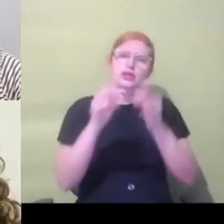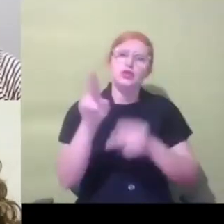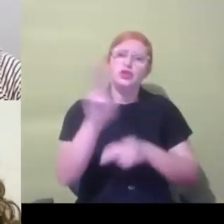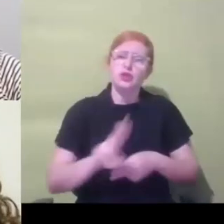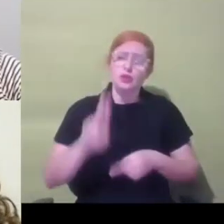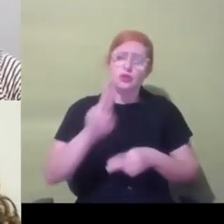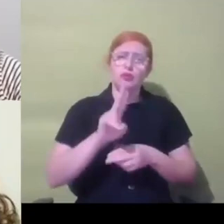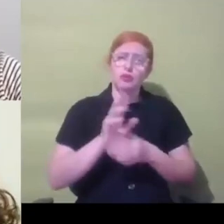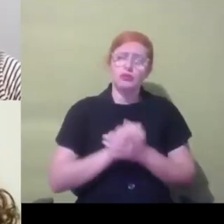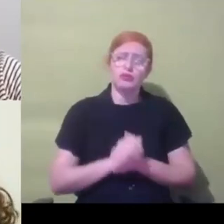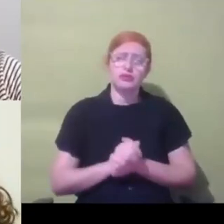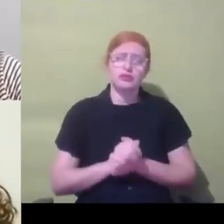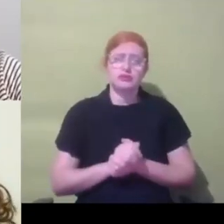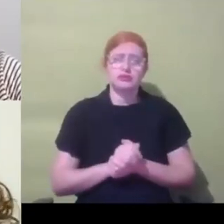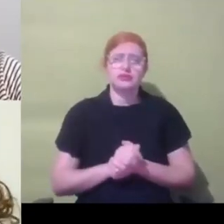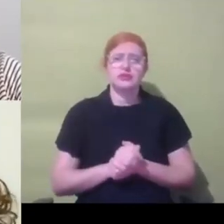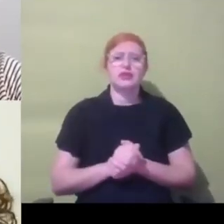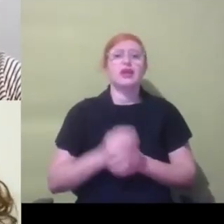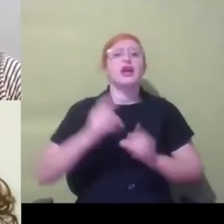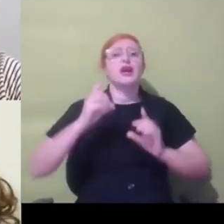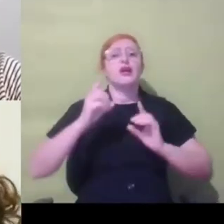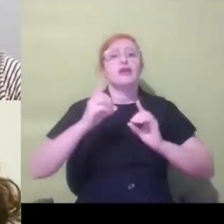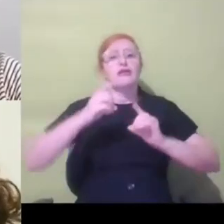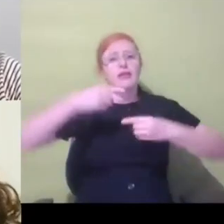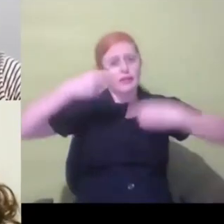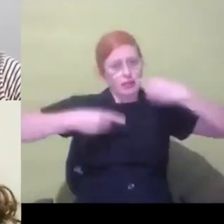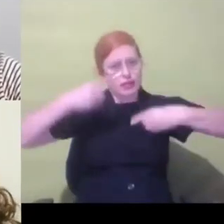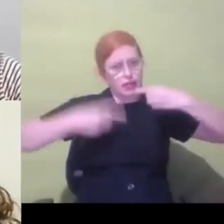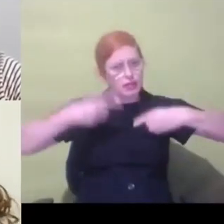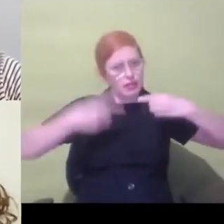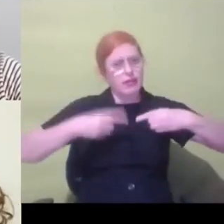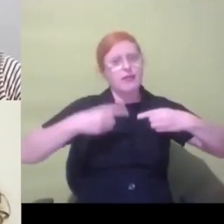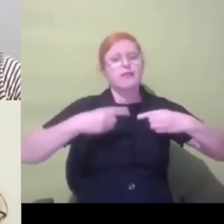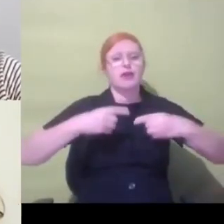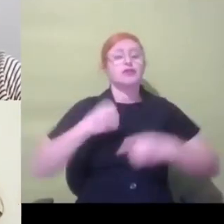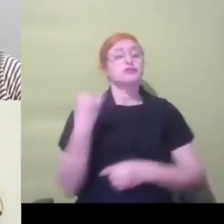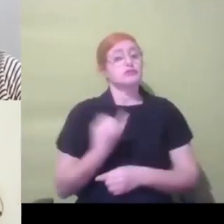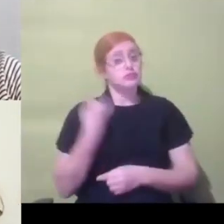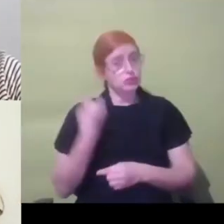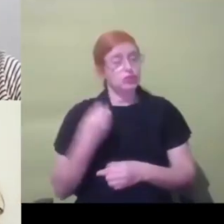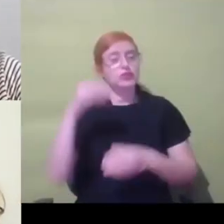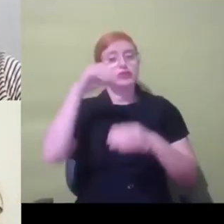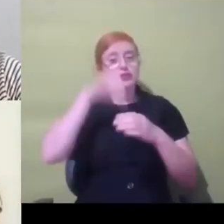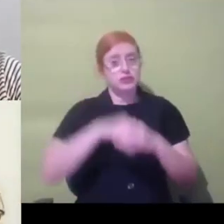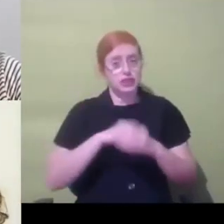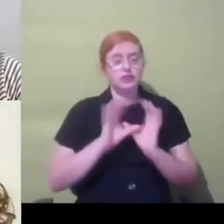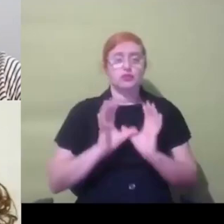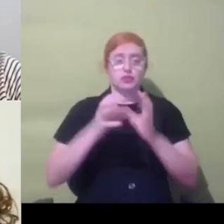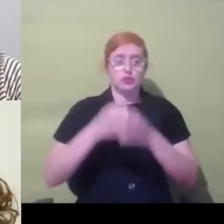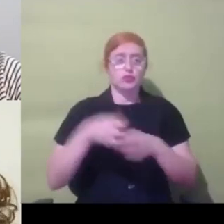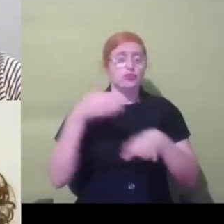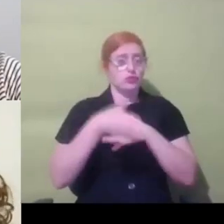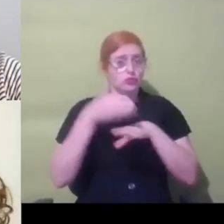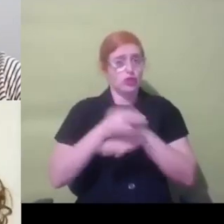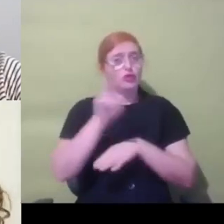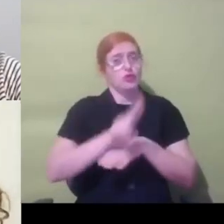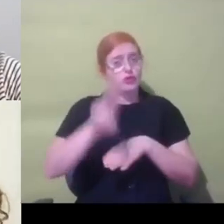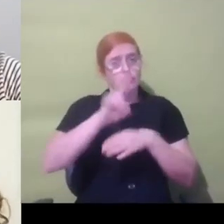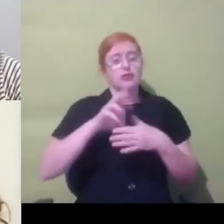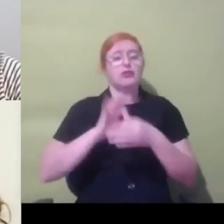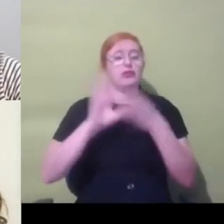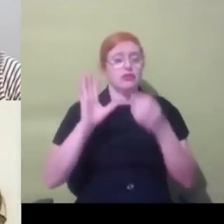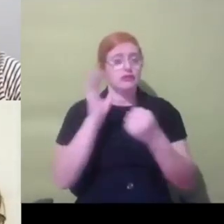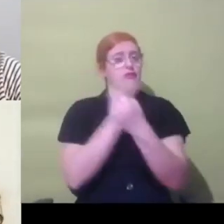usa. Enfim, é um debate muito caro para a gente, assim, né? Dentro da rede de colaboradores, dentro da Universidade Livre